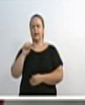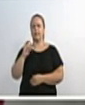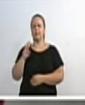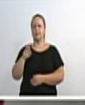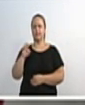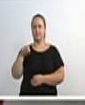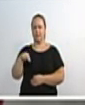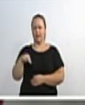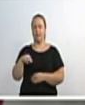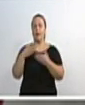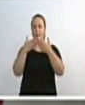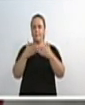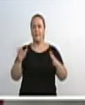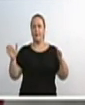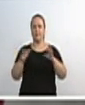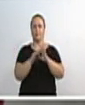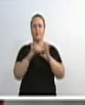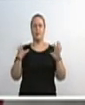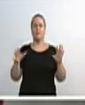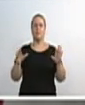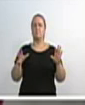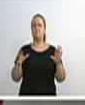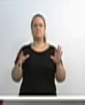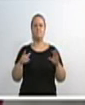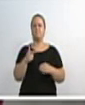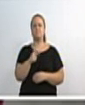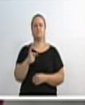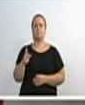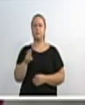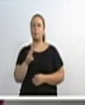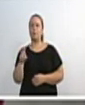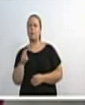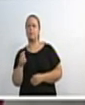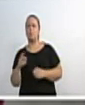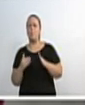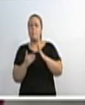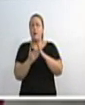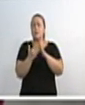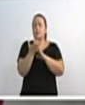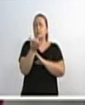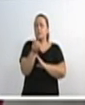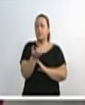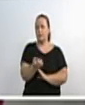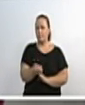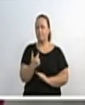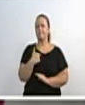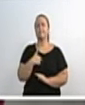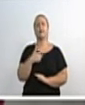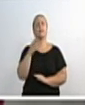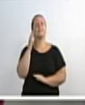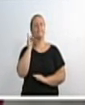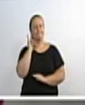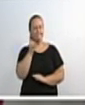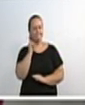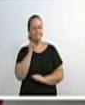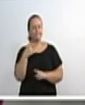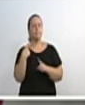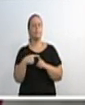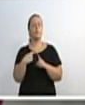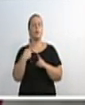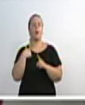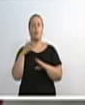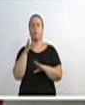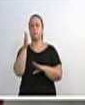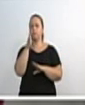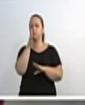Aberta ao público não tem 55 a 60 associações de moradores. Tá? Eu digo isso porque a gente tem corrido todos os cantos de Blumenau, a gente